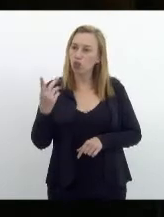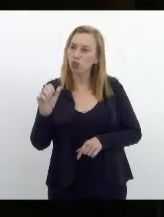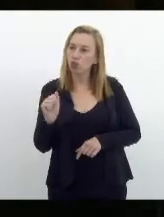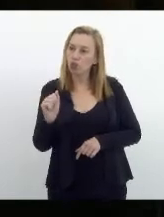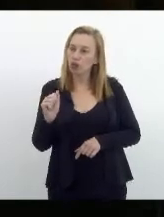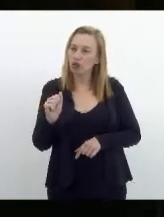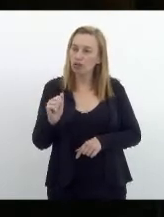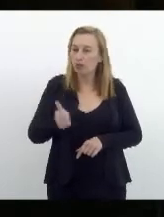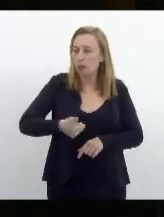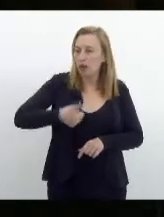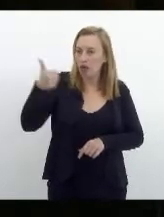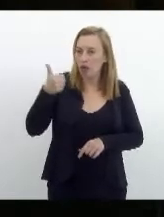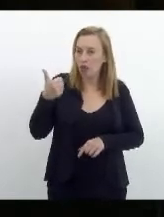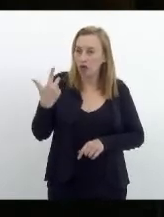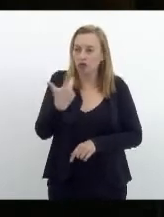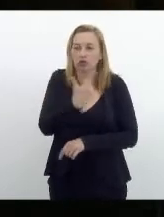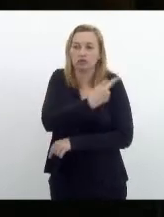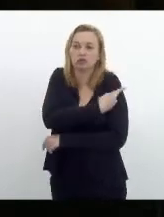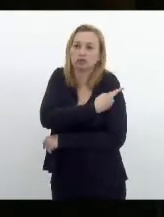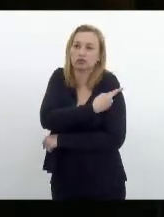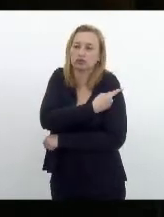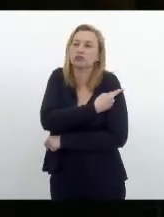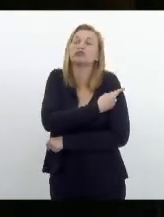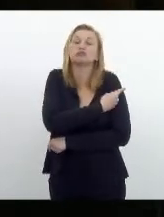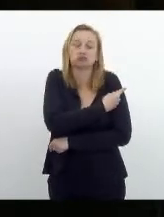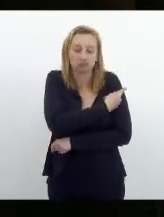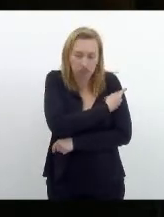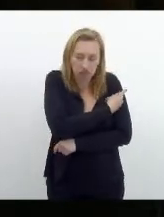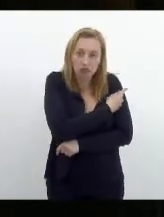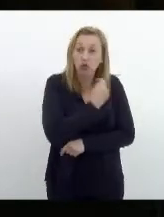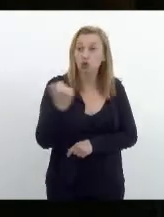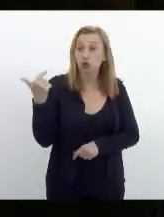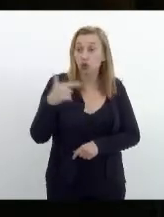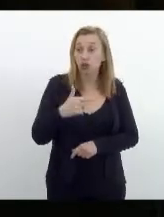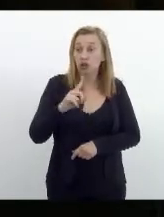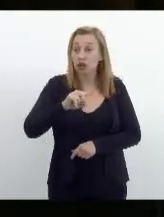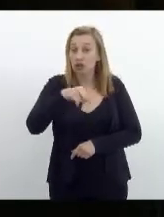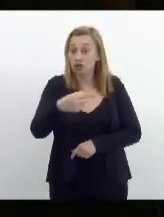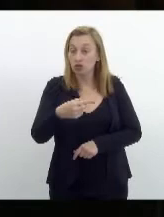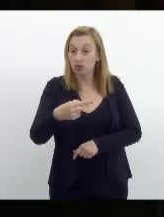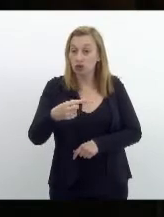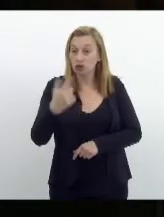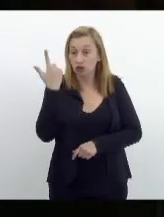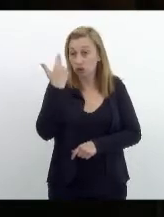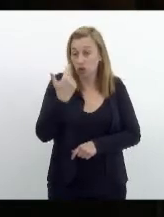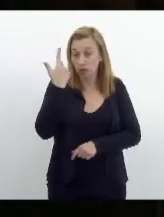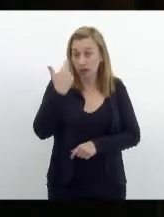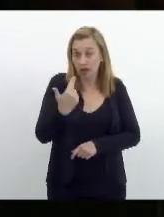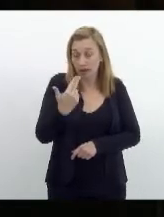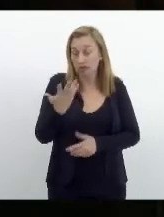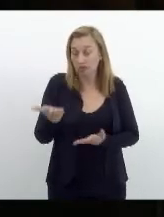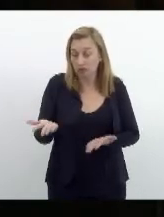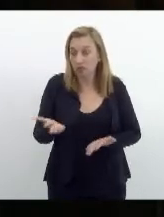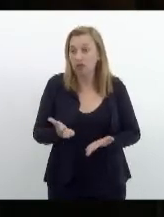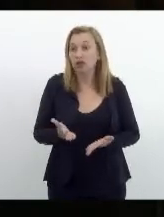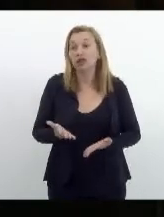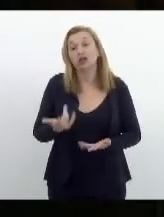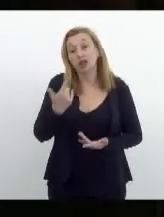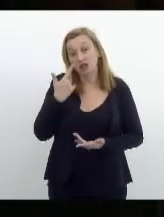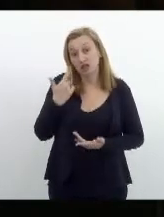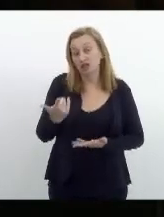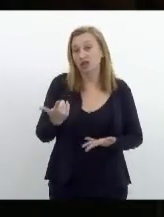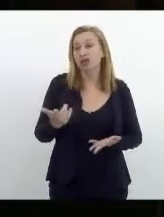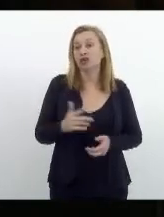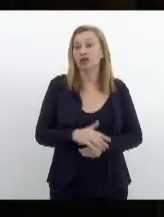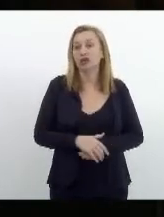mais eficaz na aplicação de vacinas do que as tradicionais seringas. Aí é que vale a